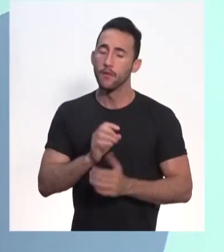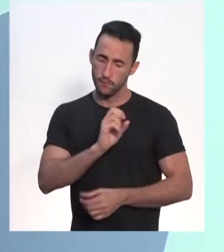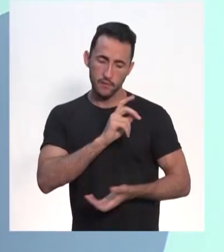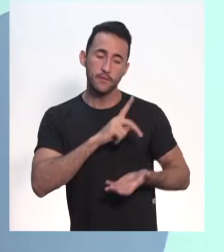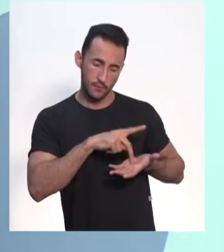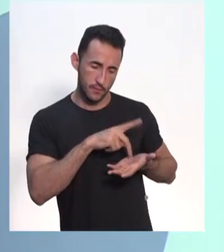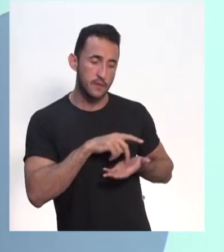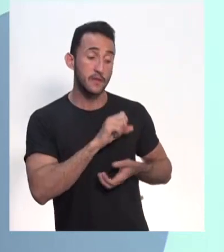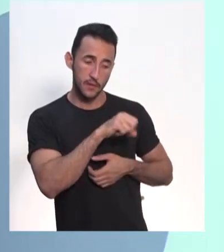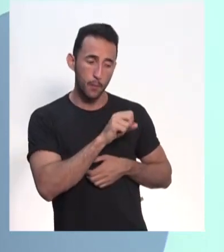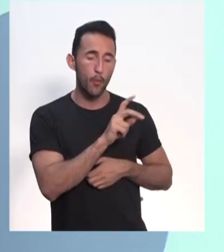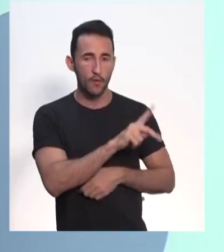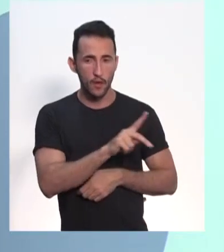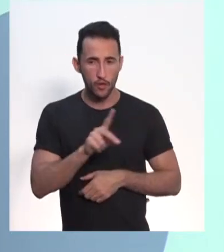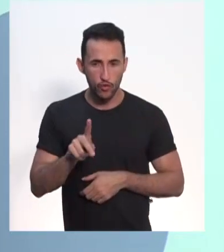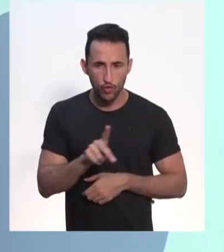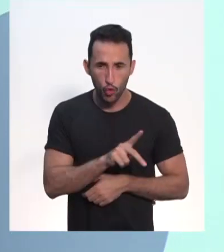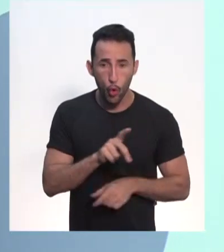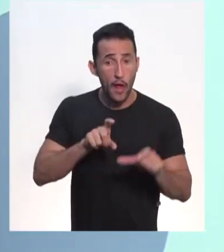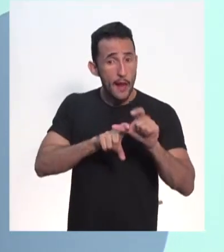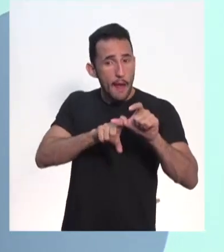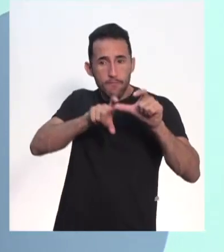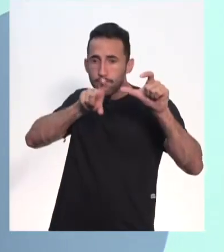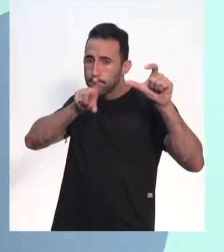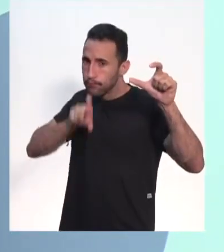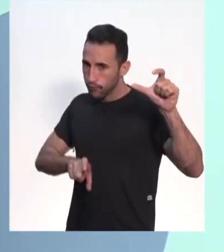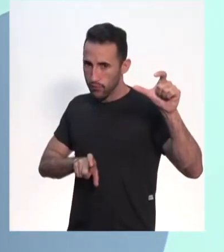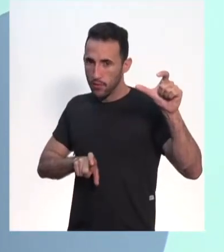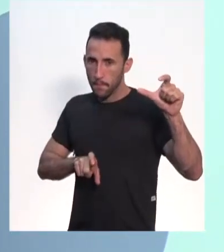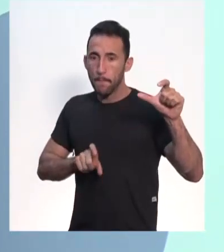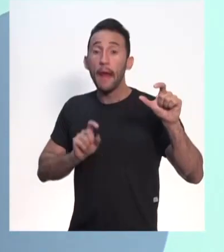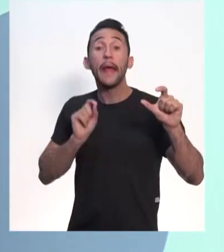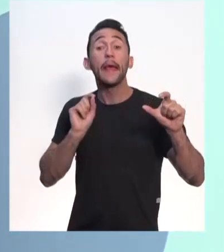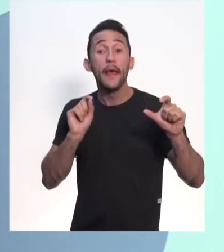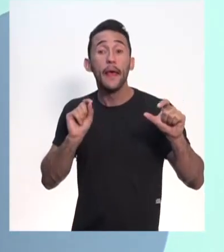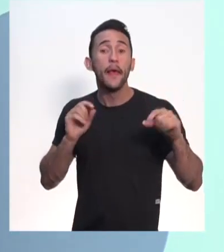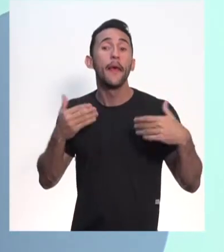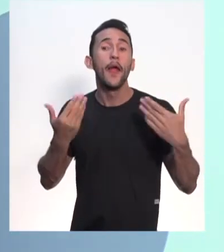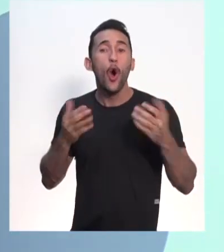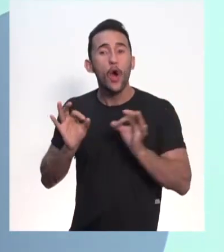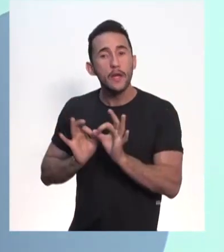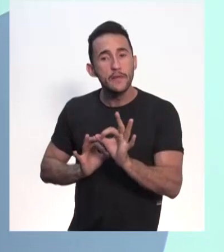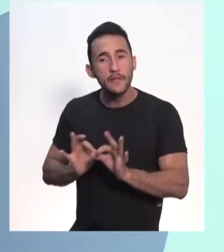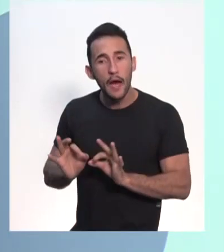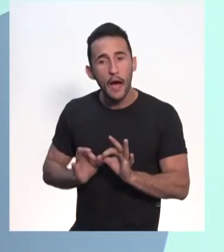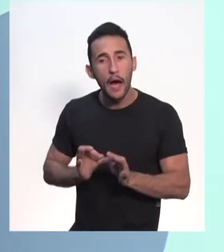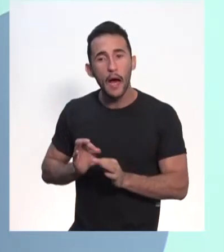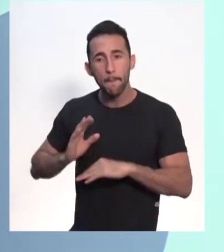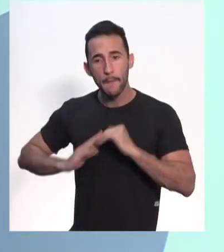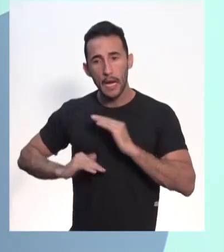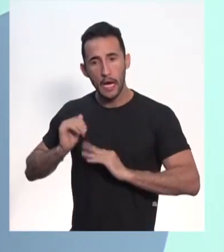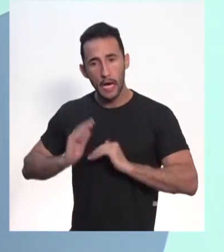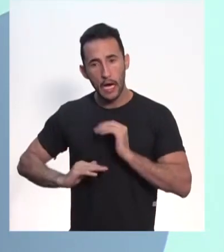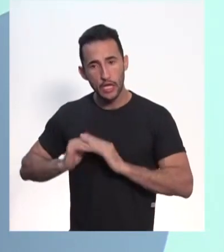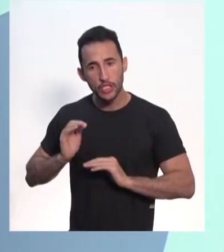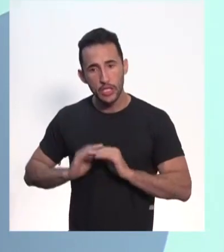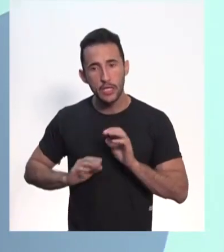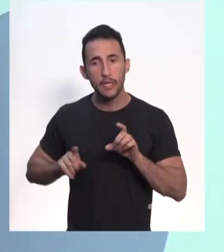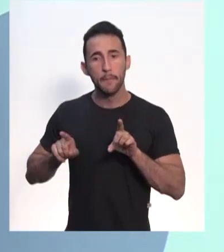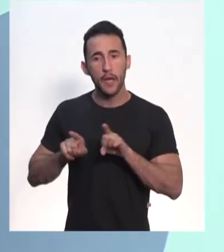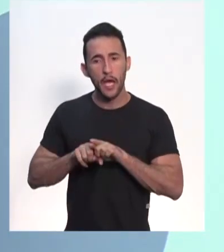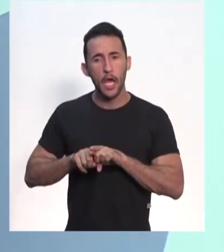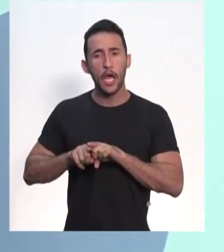que você trouxe aí, para esse momento, a importância da tecnologia como linguagem, como ferramenta,